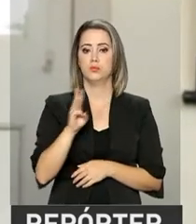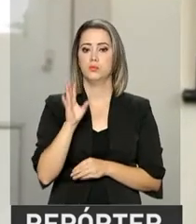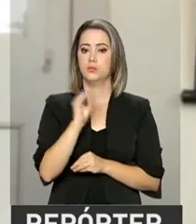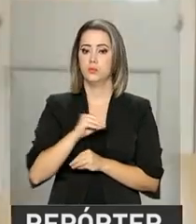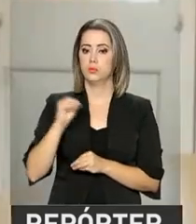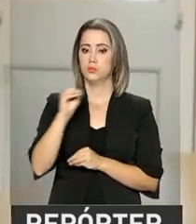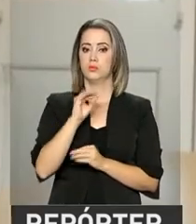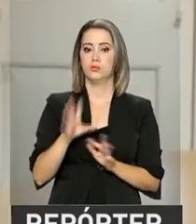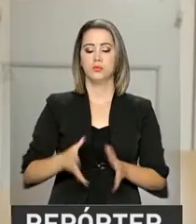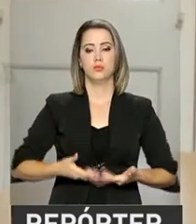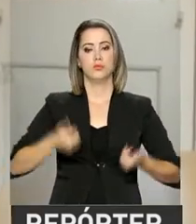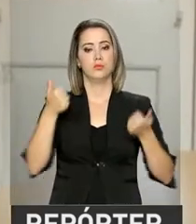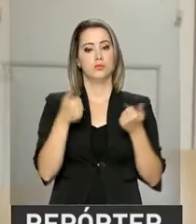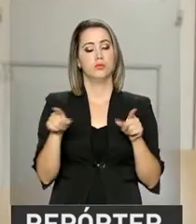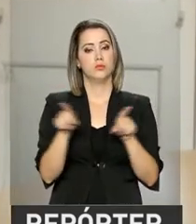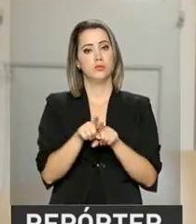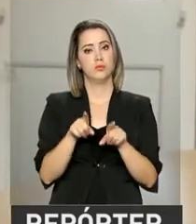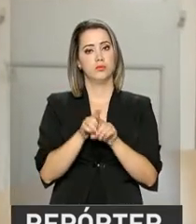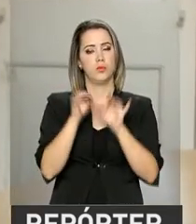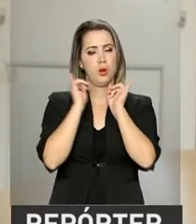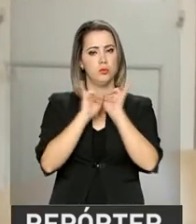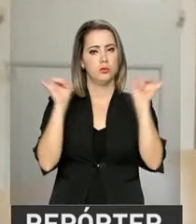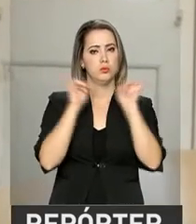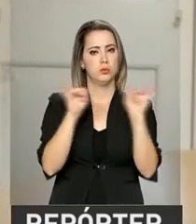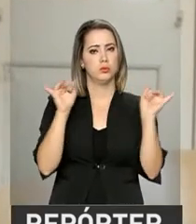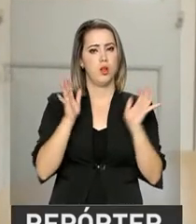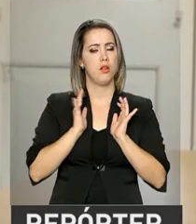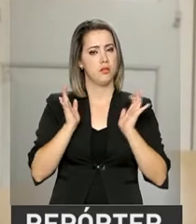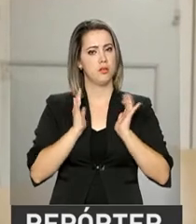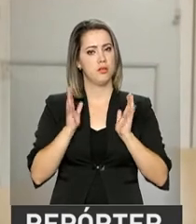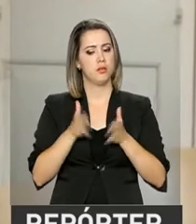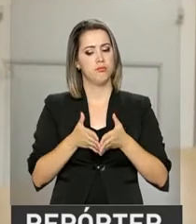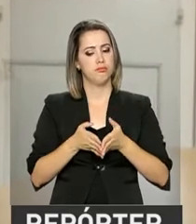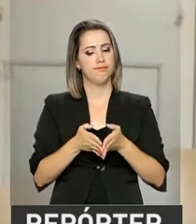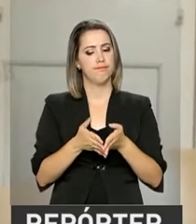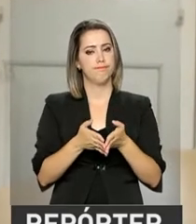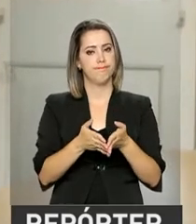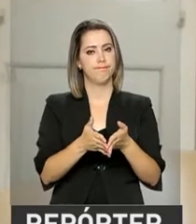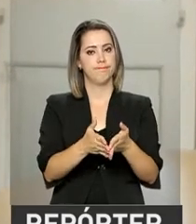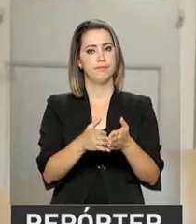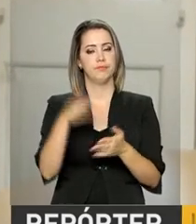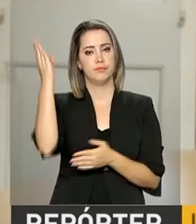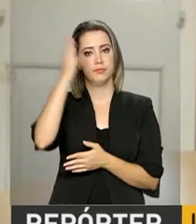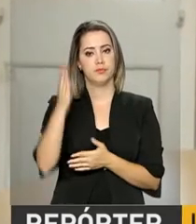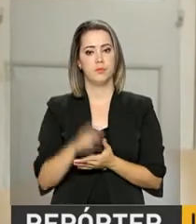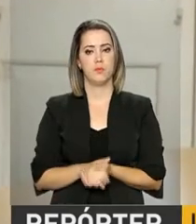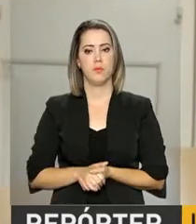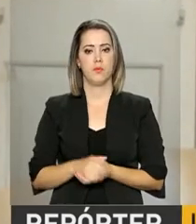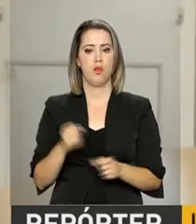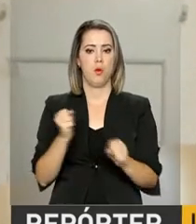valorizar e também difundir o patrimônio naval brasileiro então ok